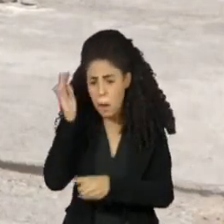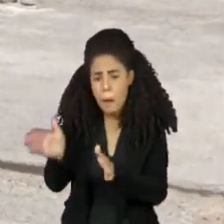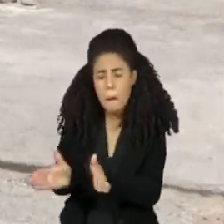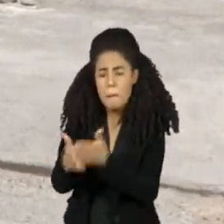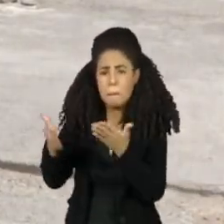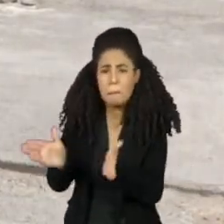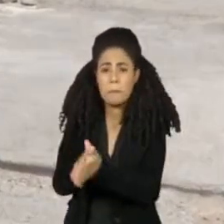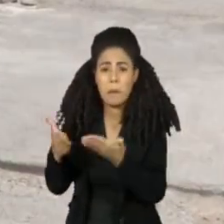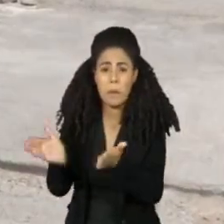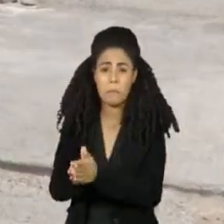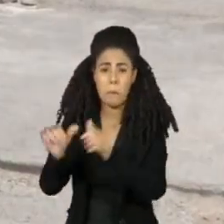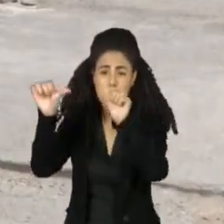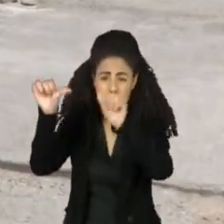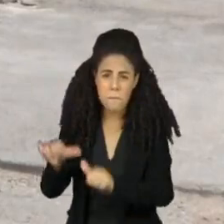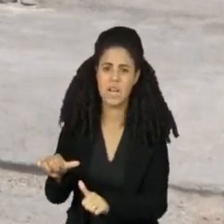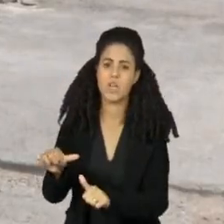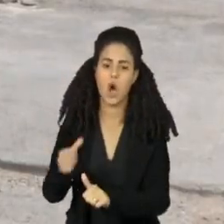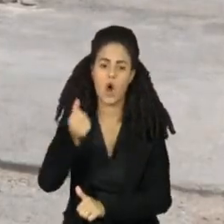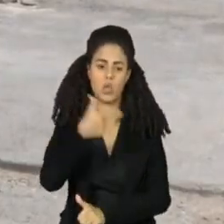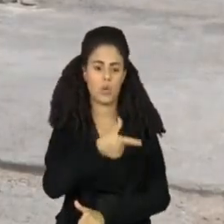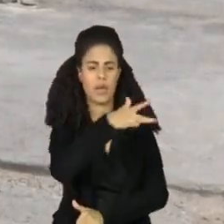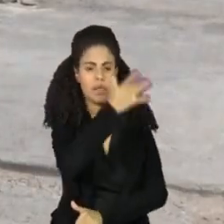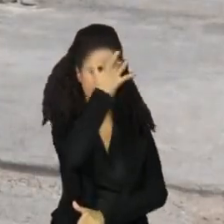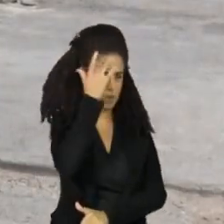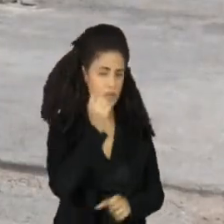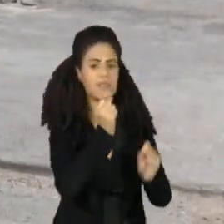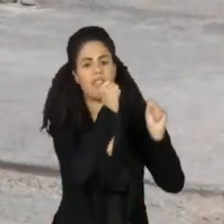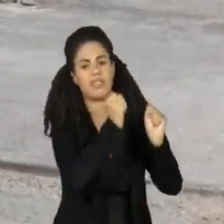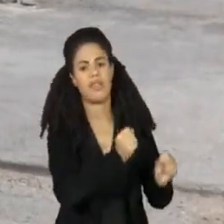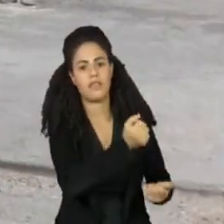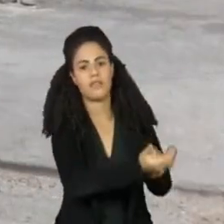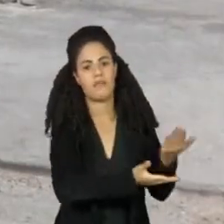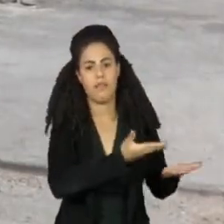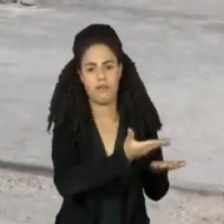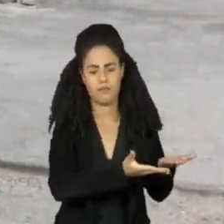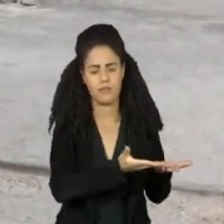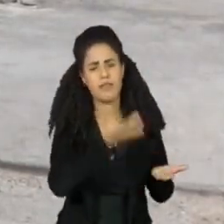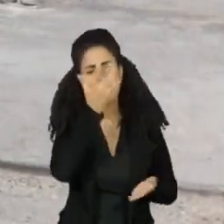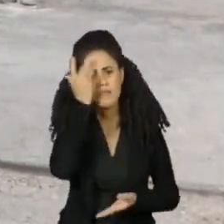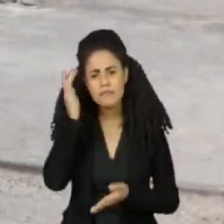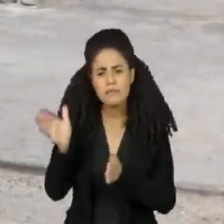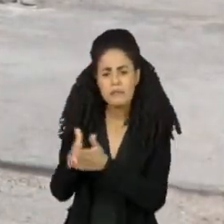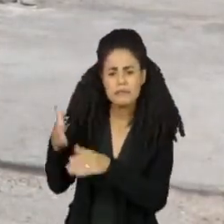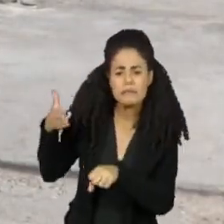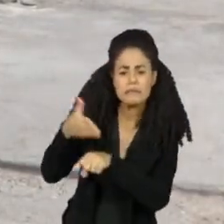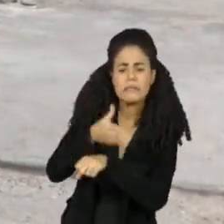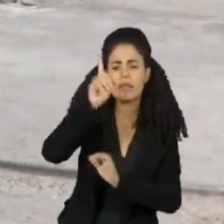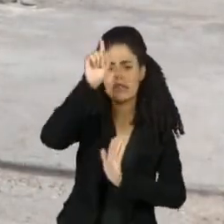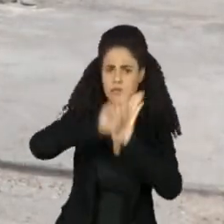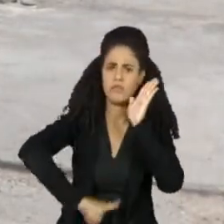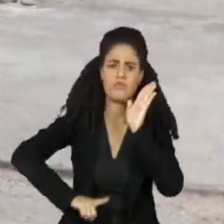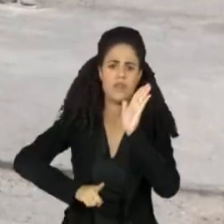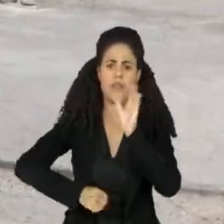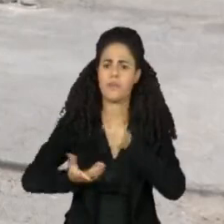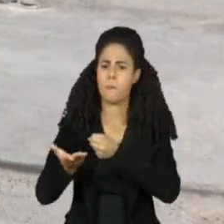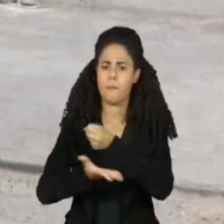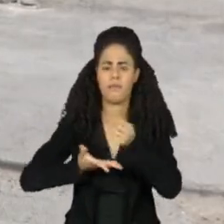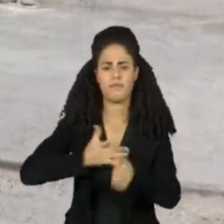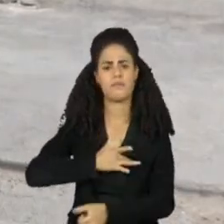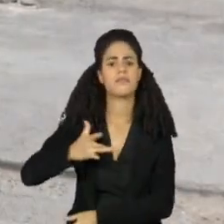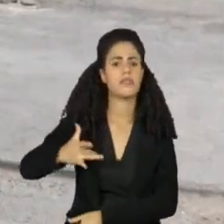esse problema é ainda maior isso porque essas pessoas que têm menos acesso a direitos e serviços básicos